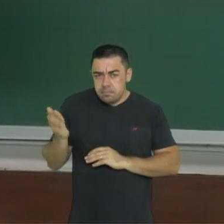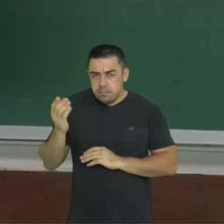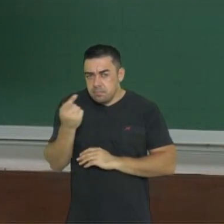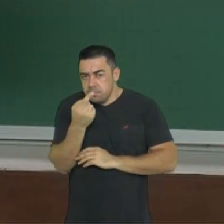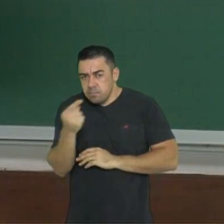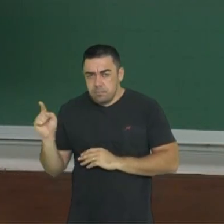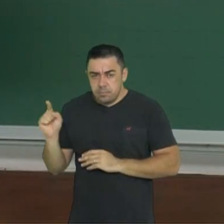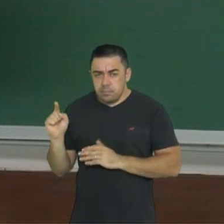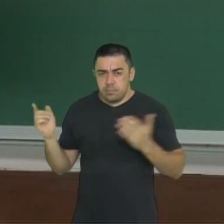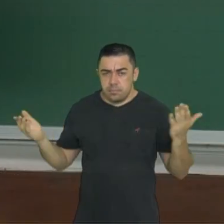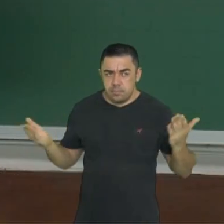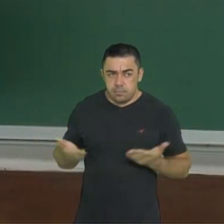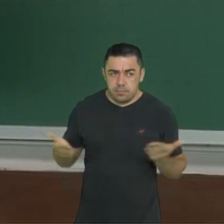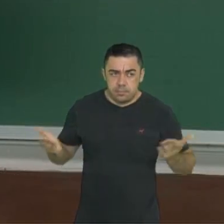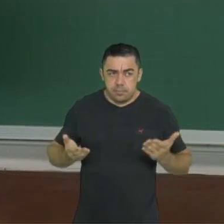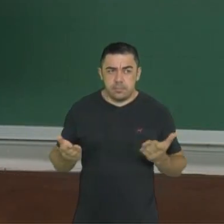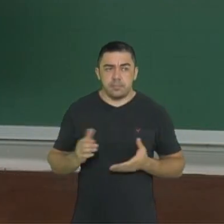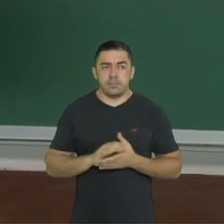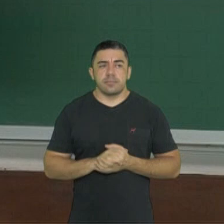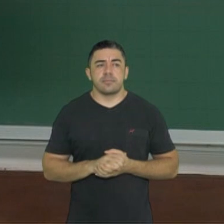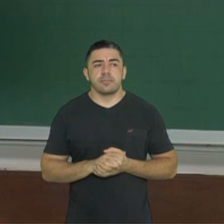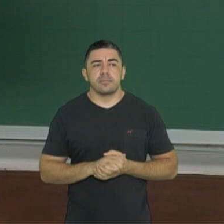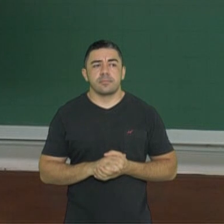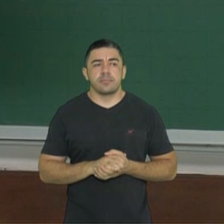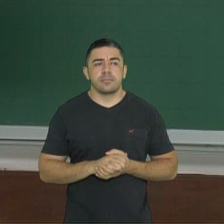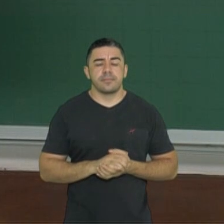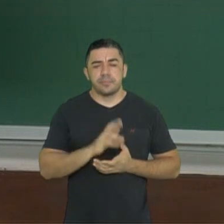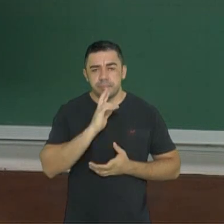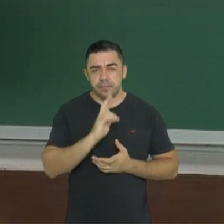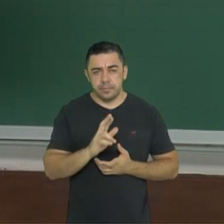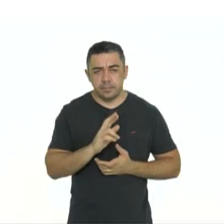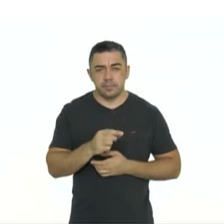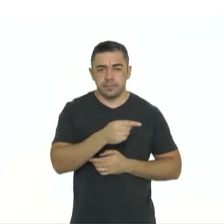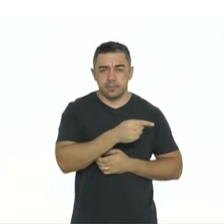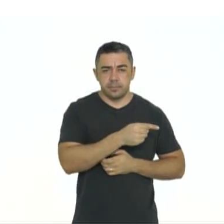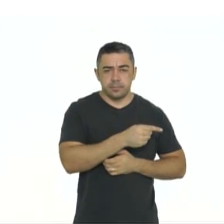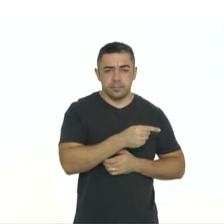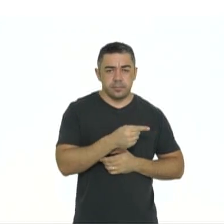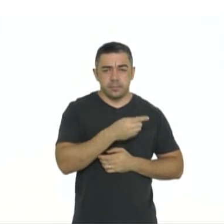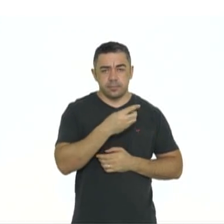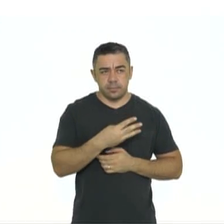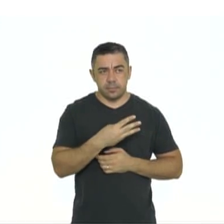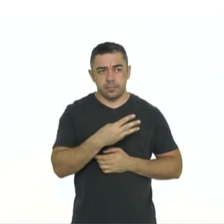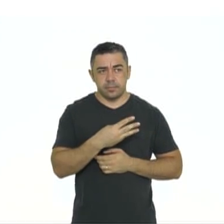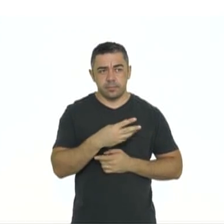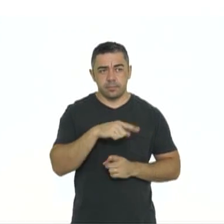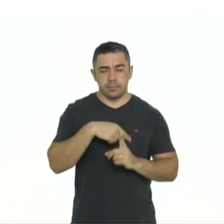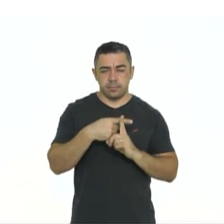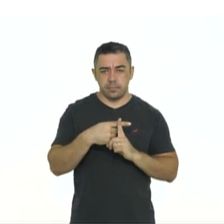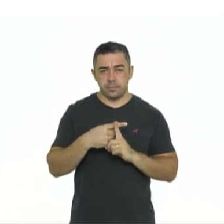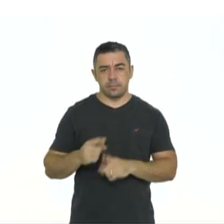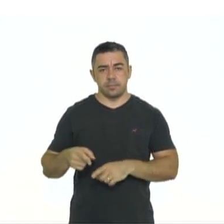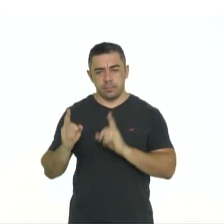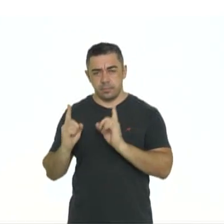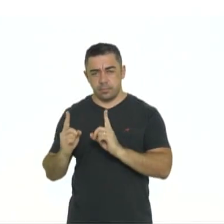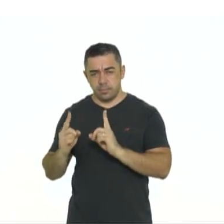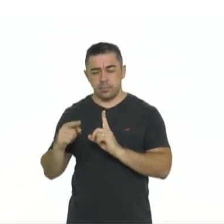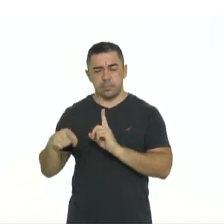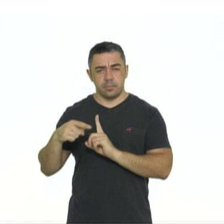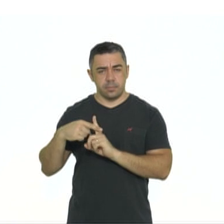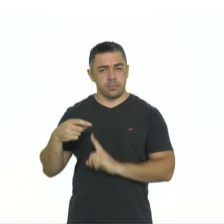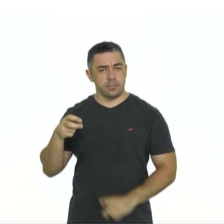rapidinho último exercício de hoje para praticar o resultado de ou menos três mais